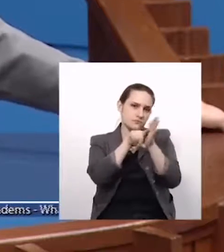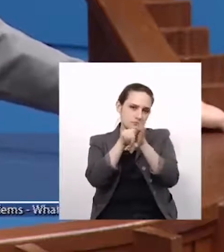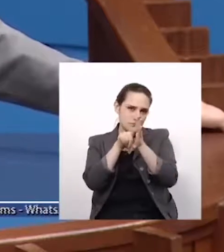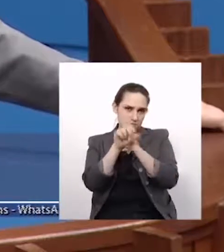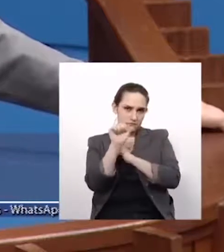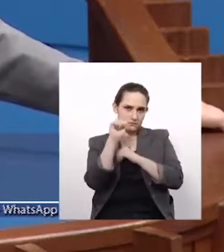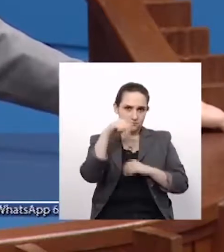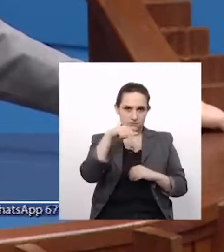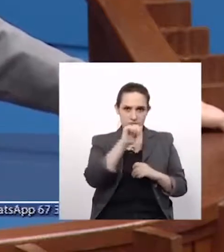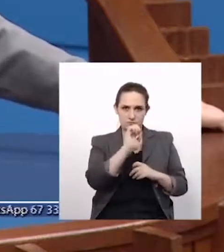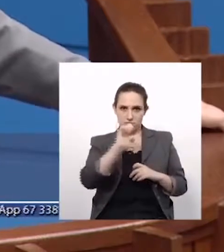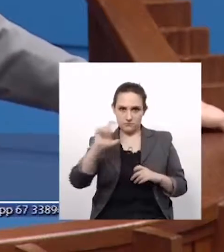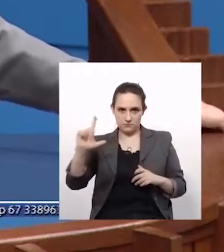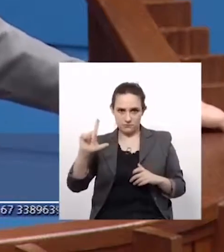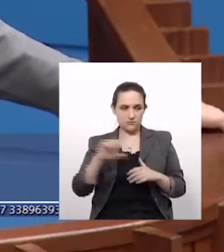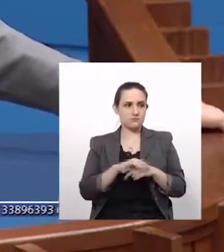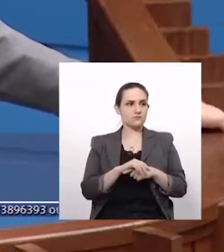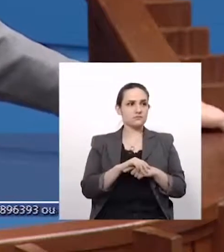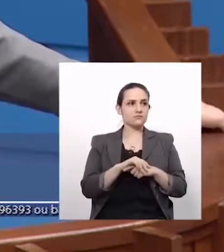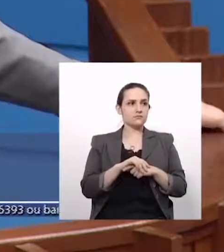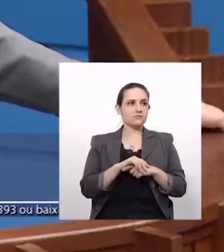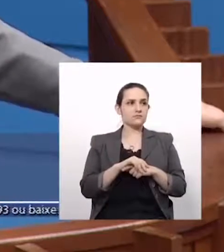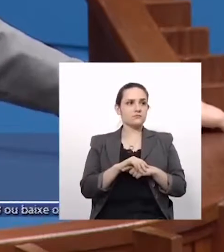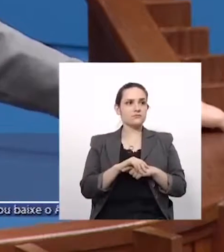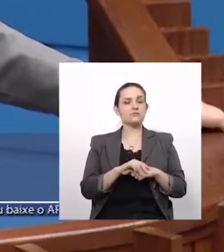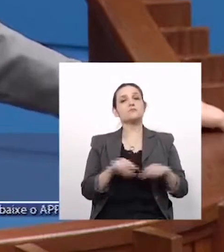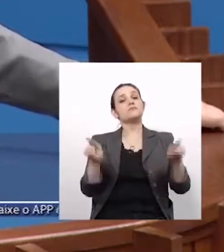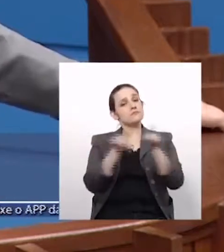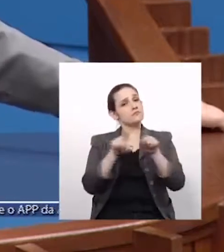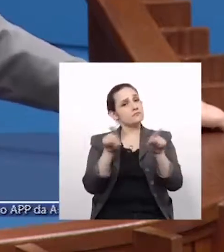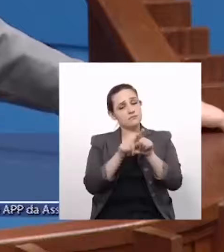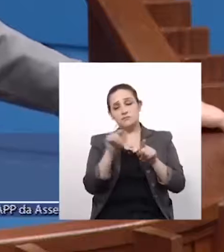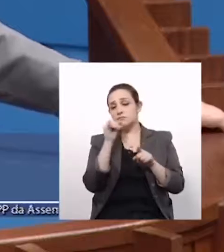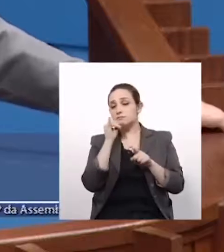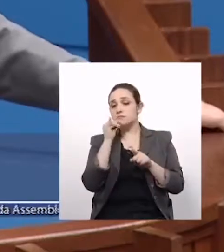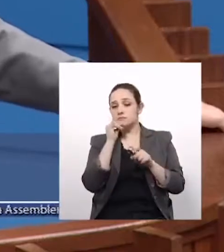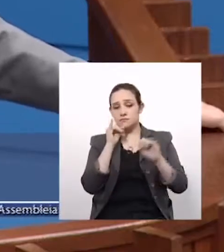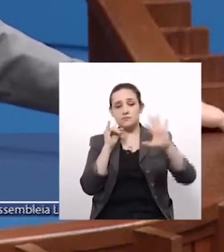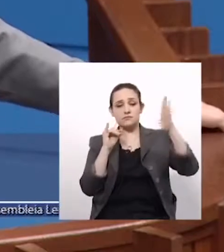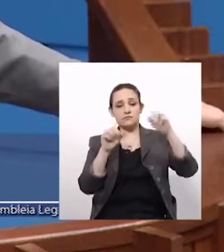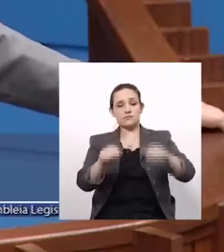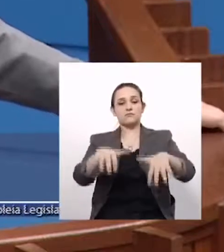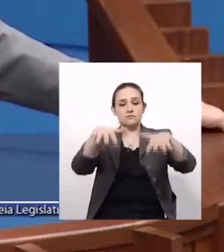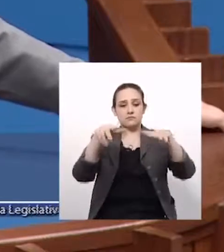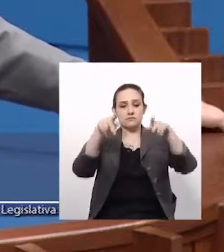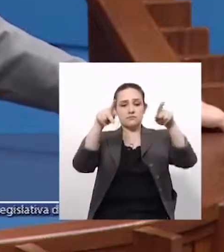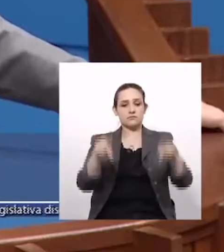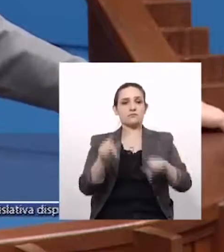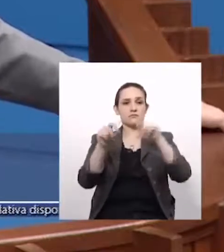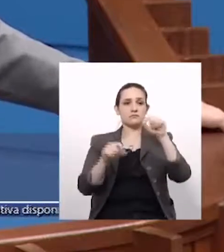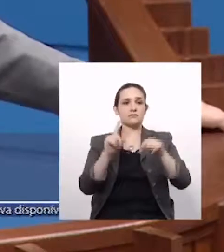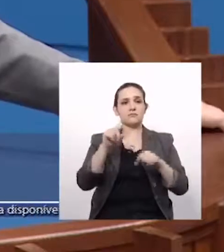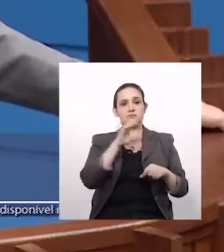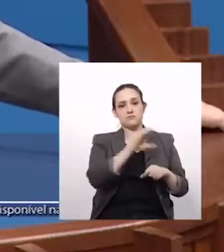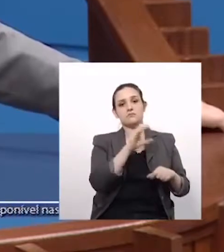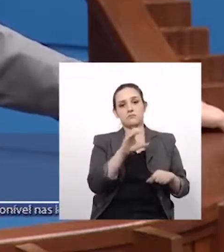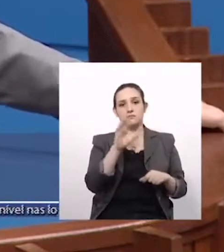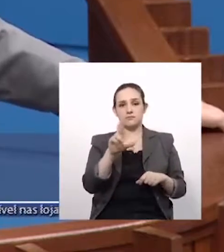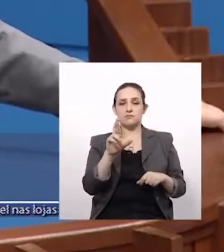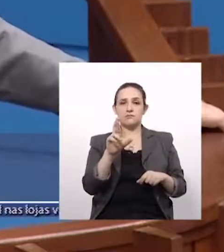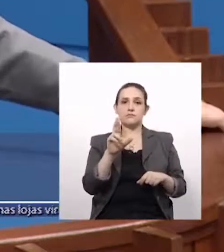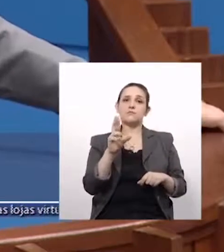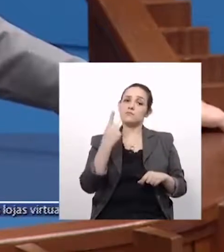a ANEEL? Da mesma forma como, por exemplo, nós tivemos audiência pública para discutir aqui a questão da CCR,